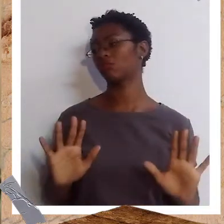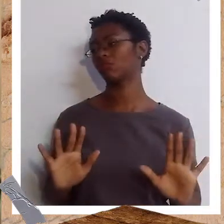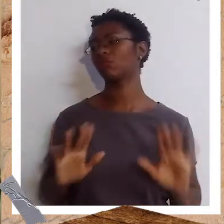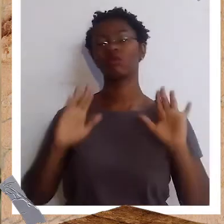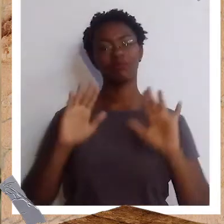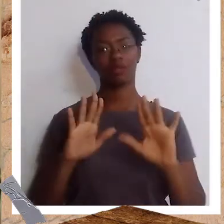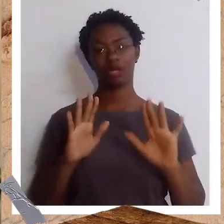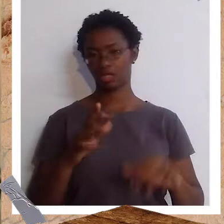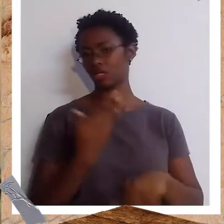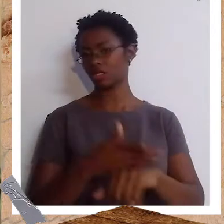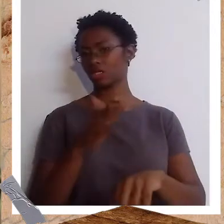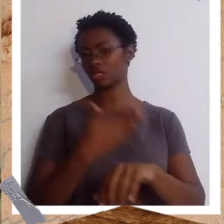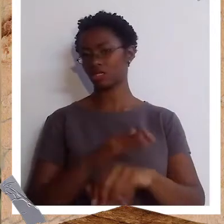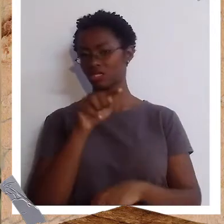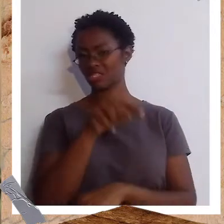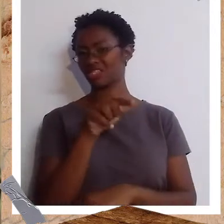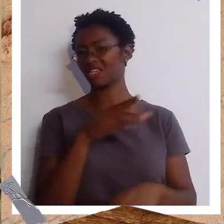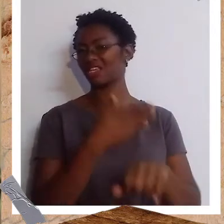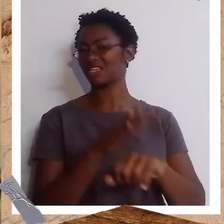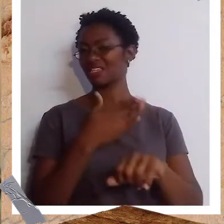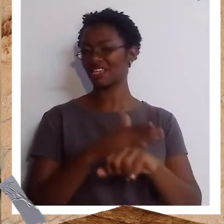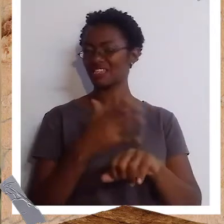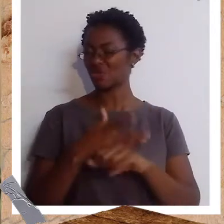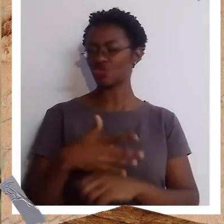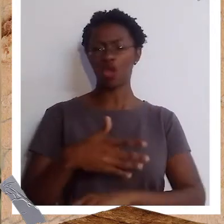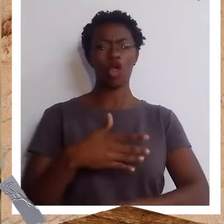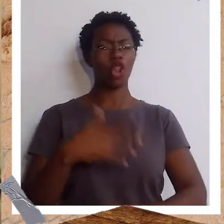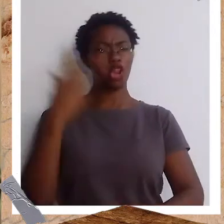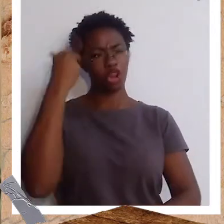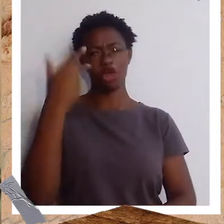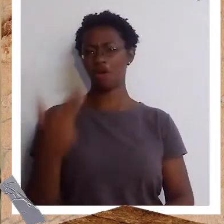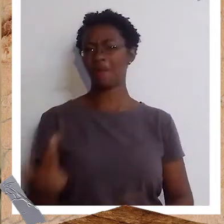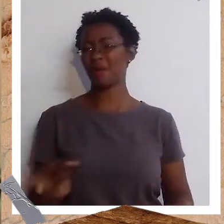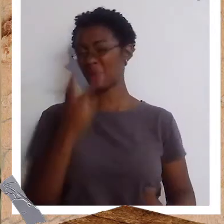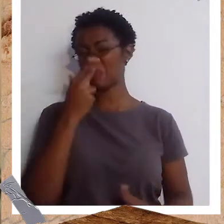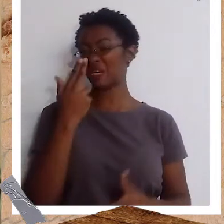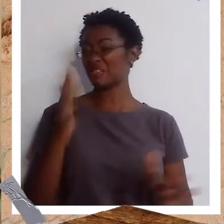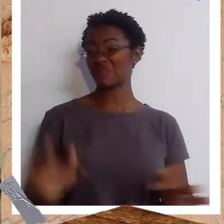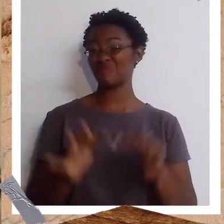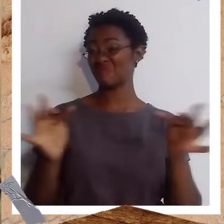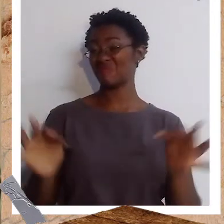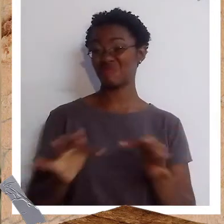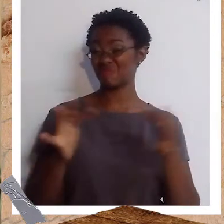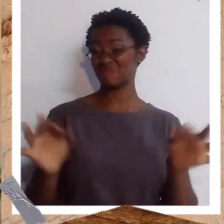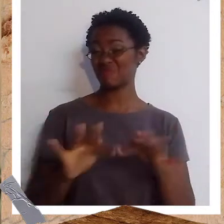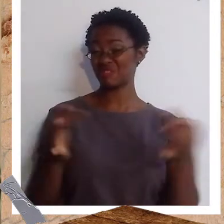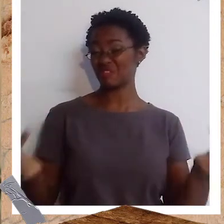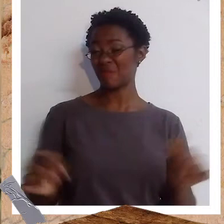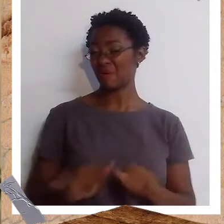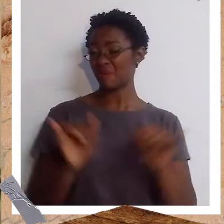esse exercício, né, tão prosaico, tão comum, tão banal na vida editorial, foi negado a